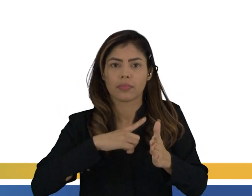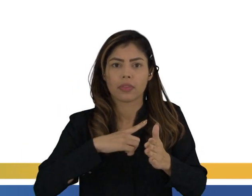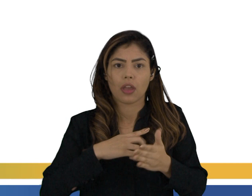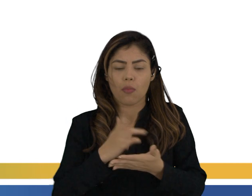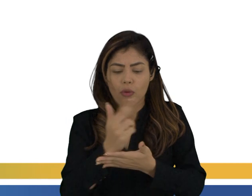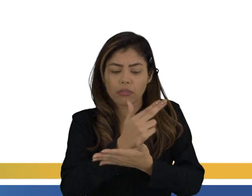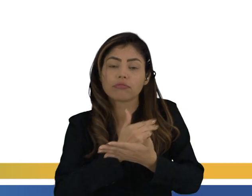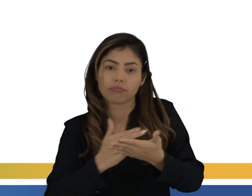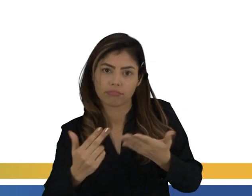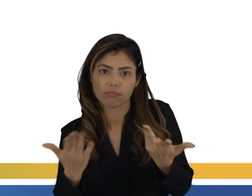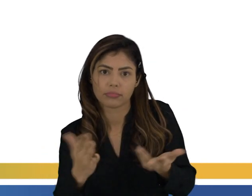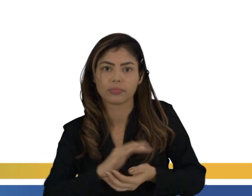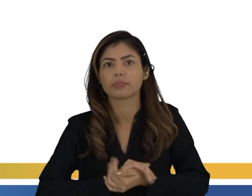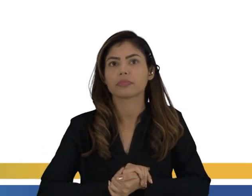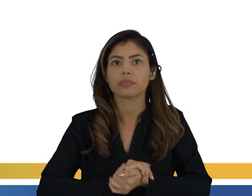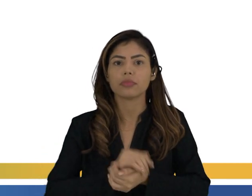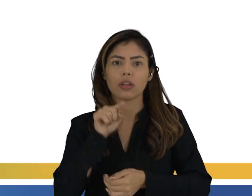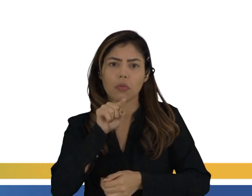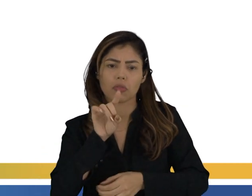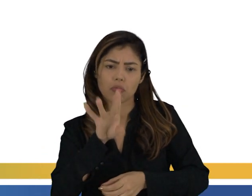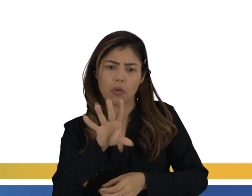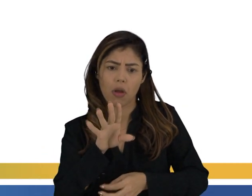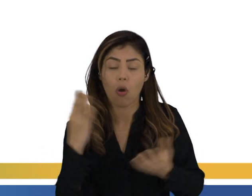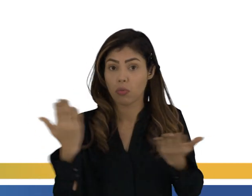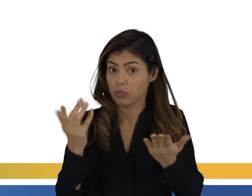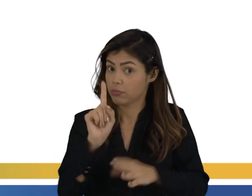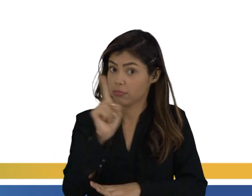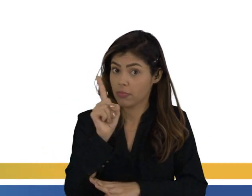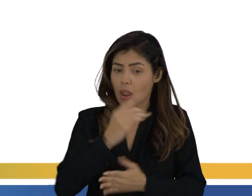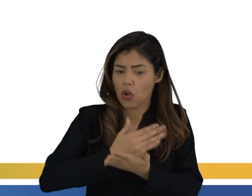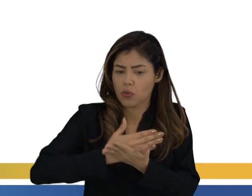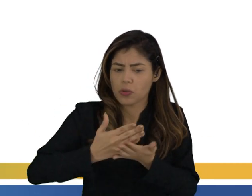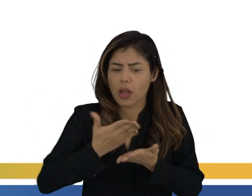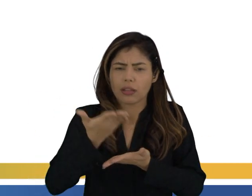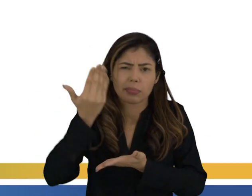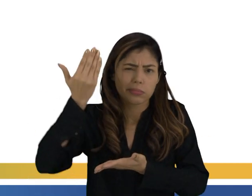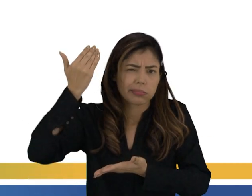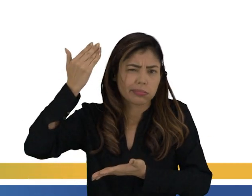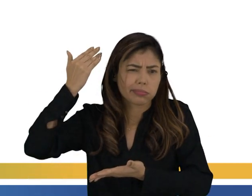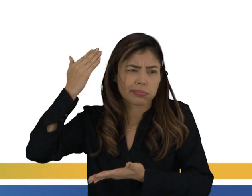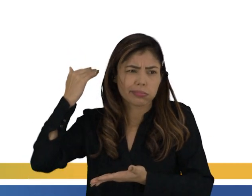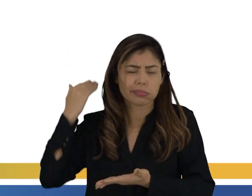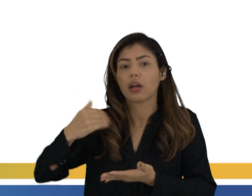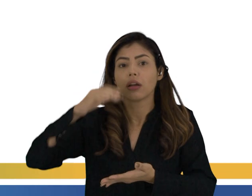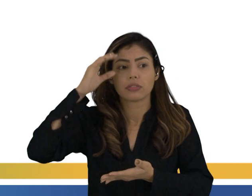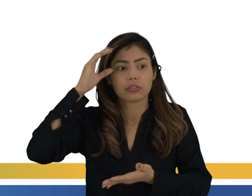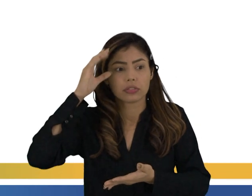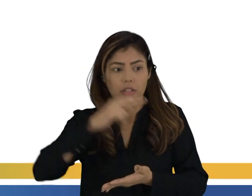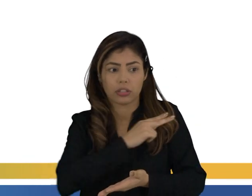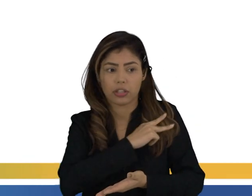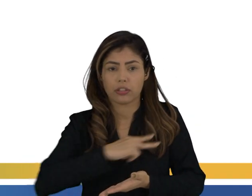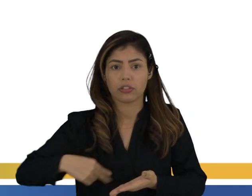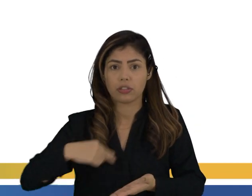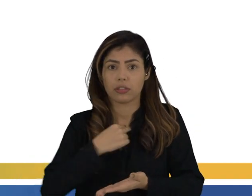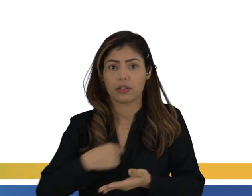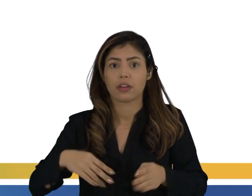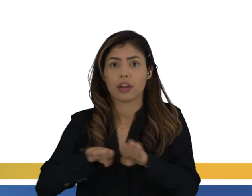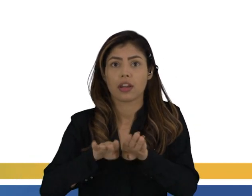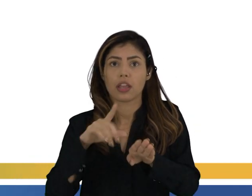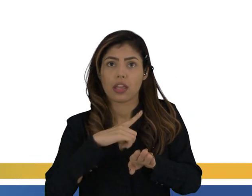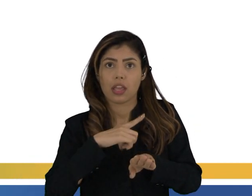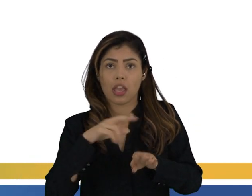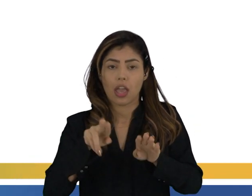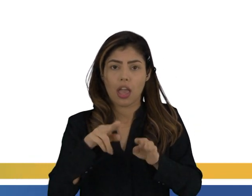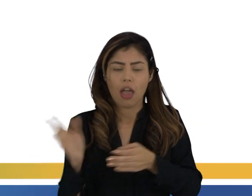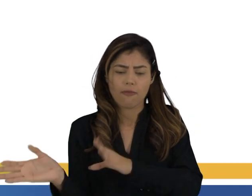para o artista plástico. E ela não é atual, não. Ela começou lá na China, desde o século IX. Ela veio